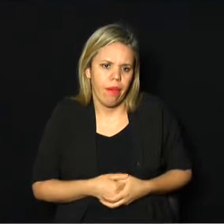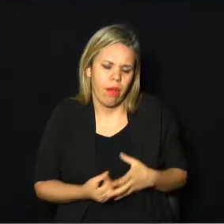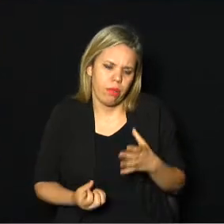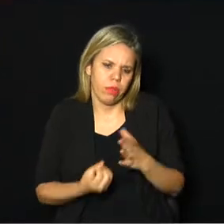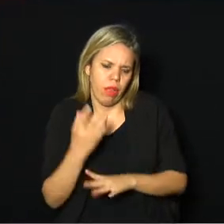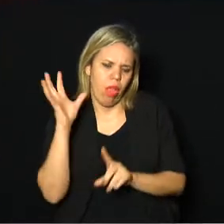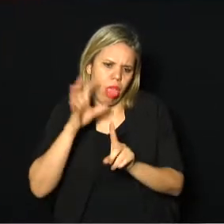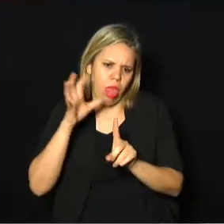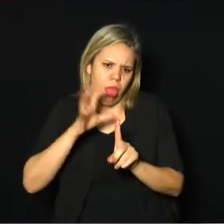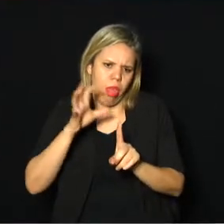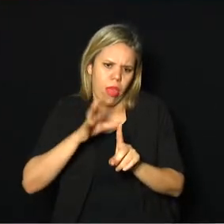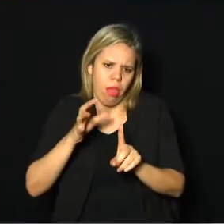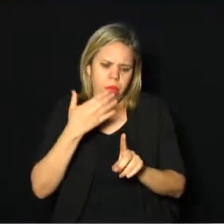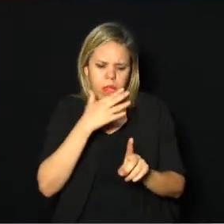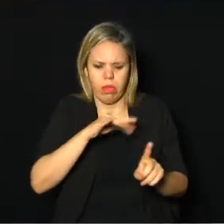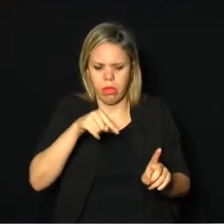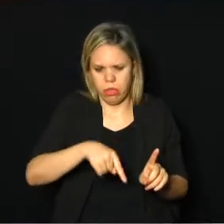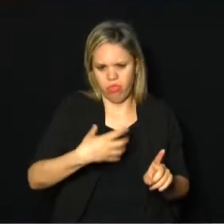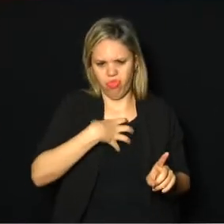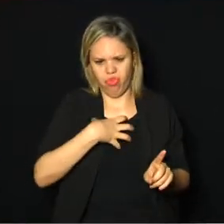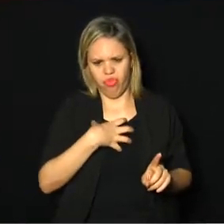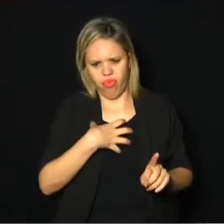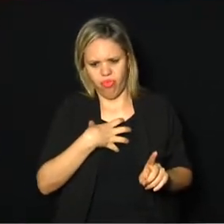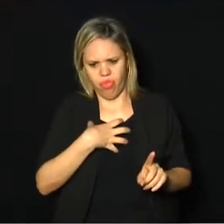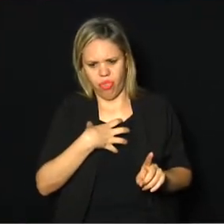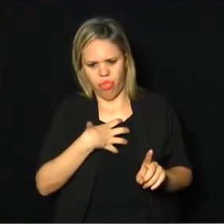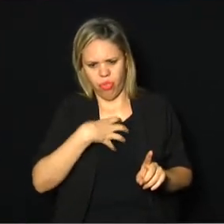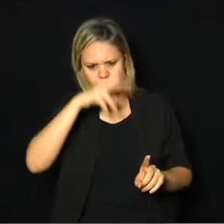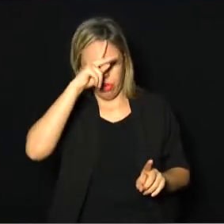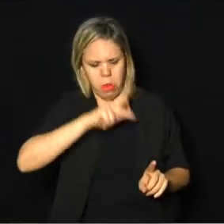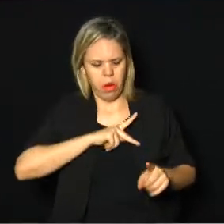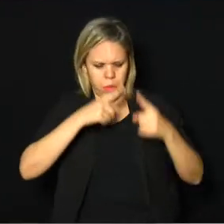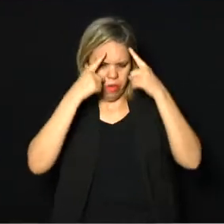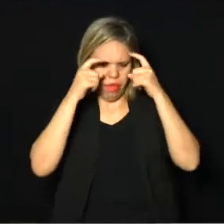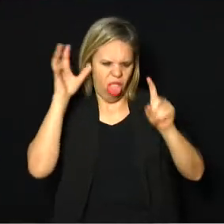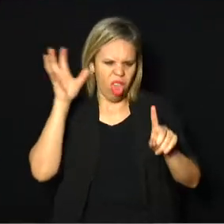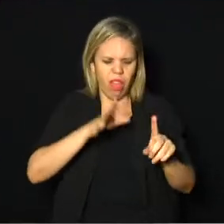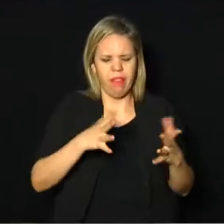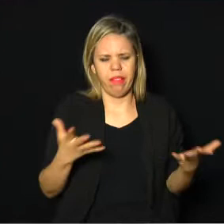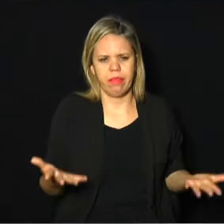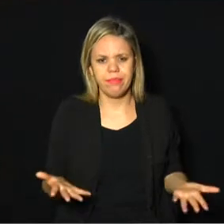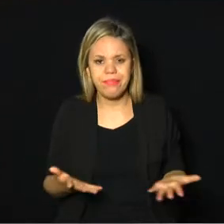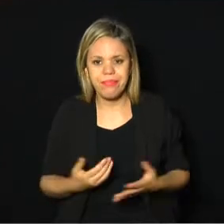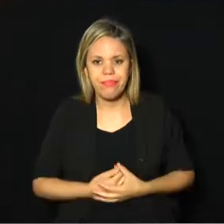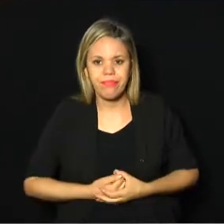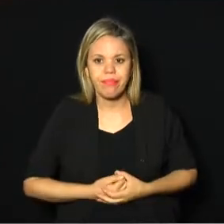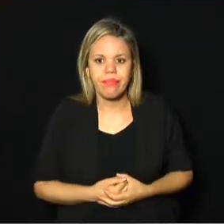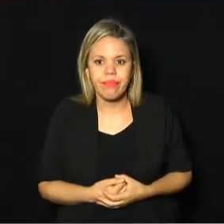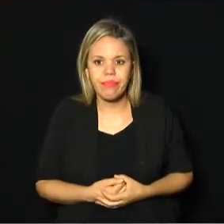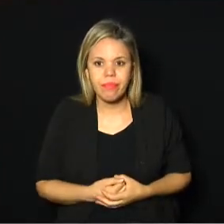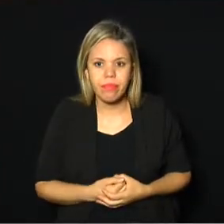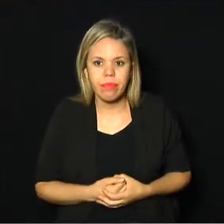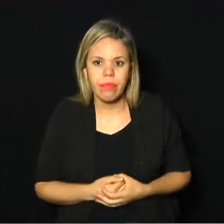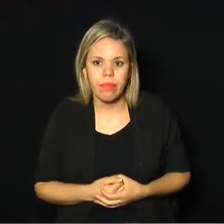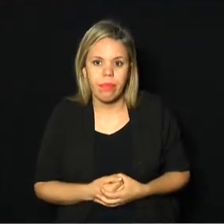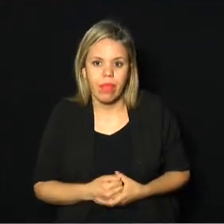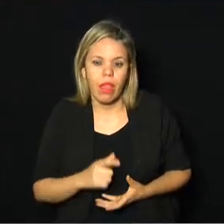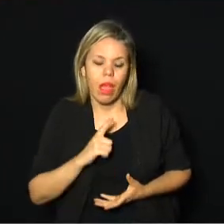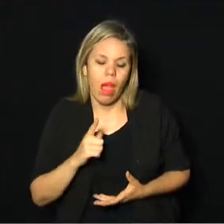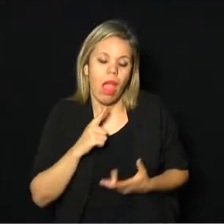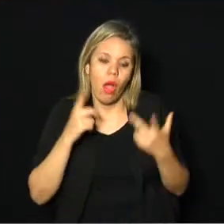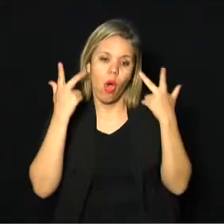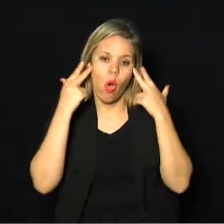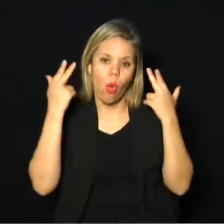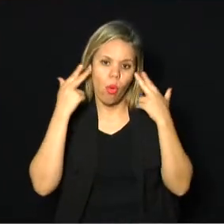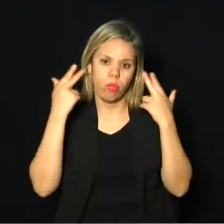a criança, seja a própria criança que sofre a violência, né? Então, a gente tem aí uma situação que é muito comum